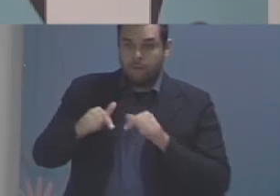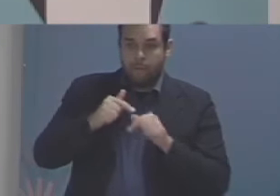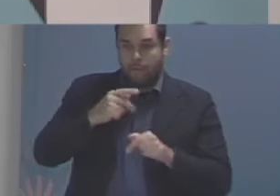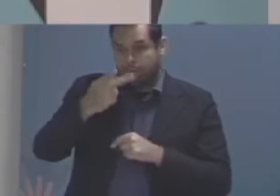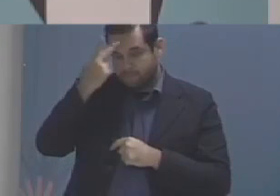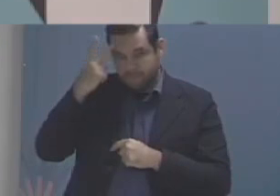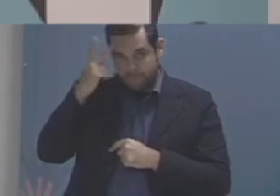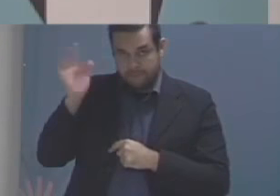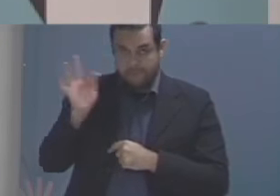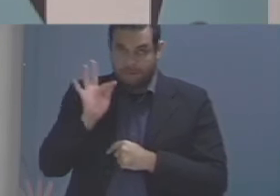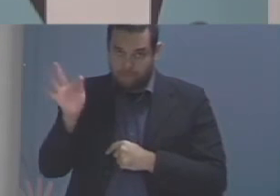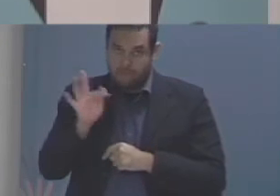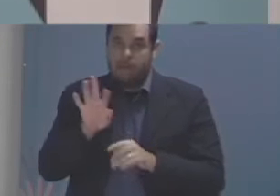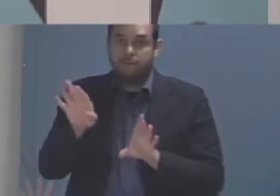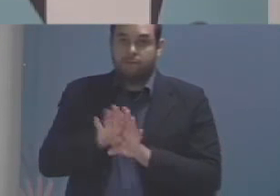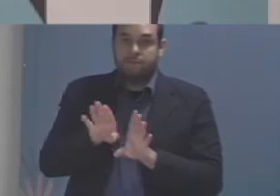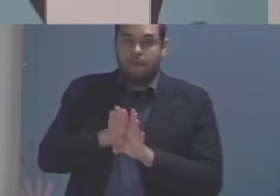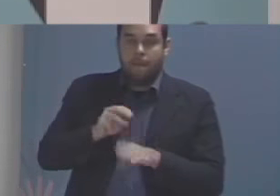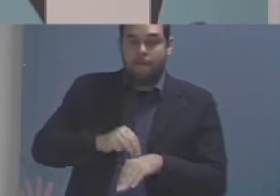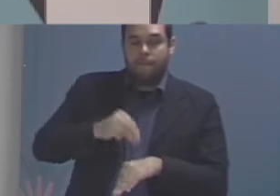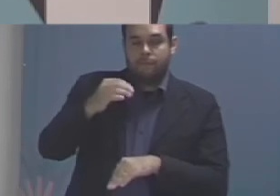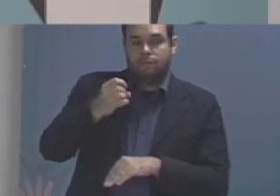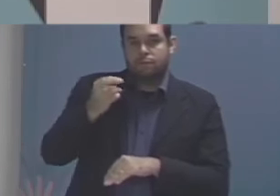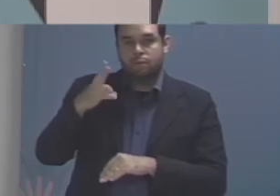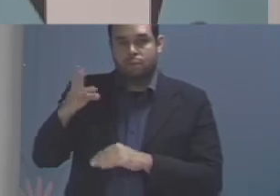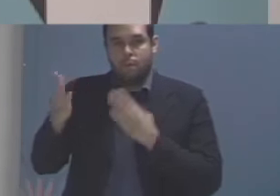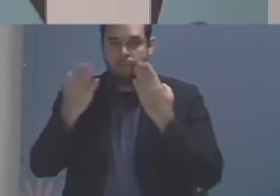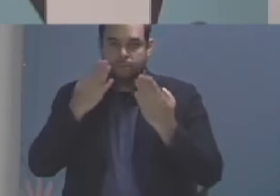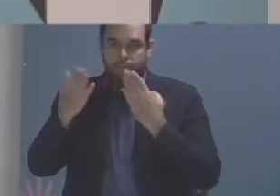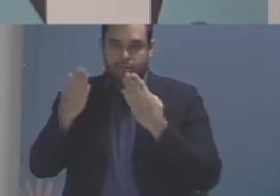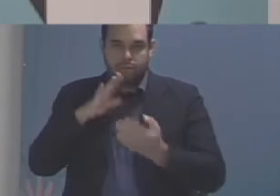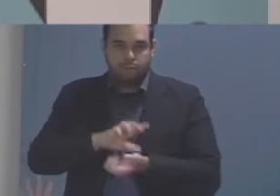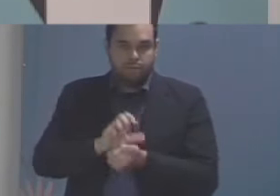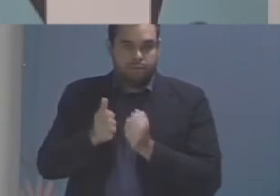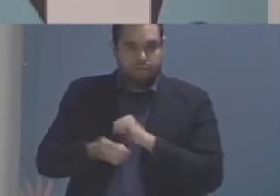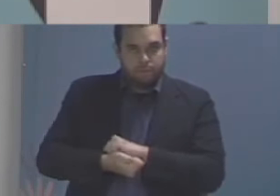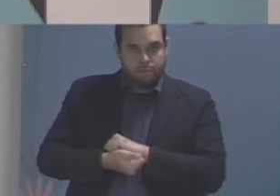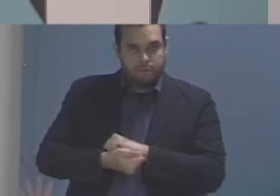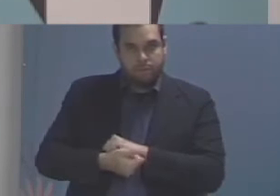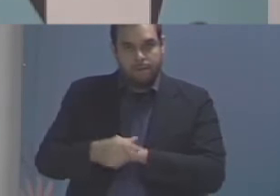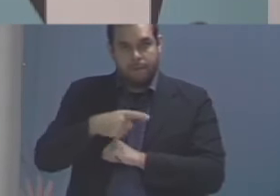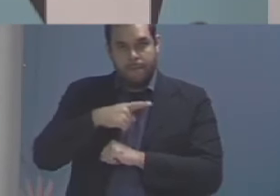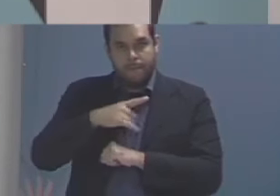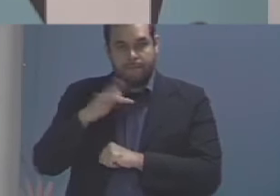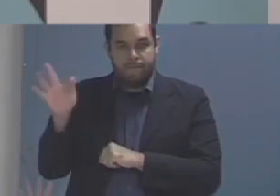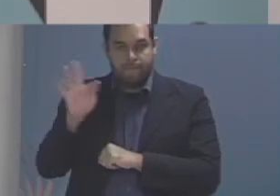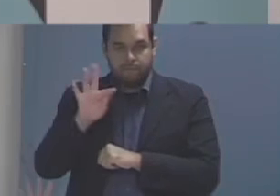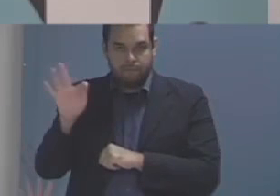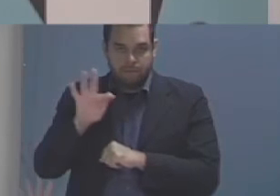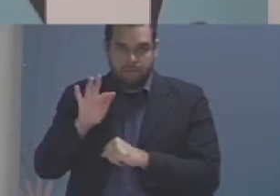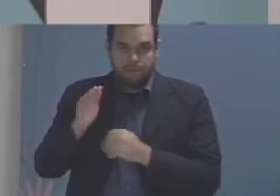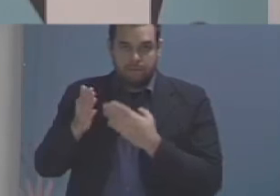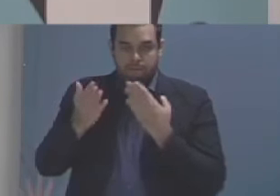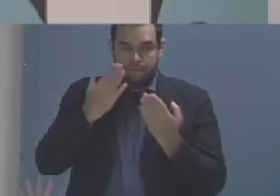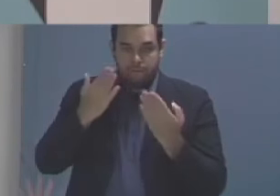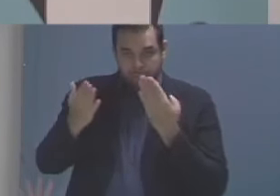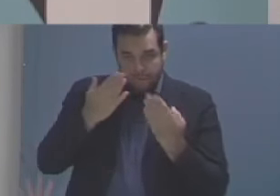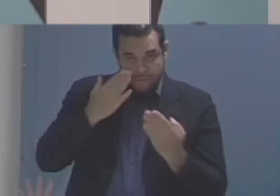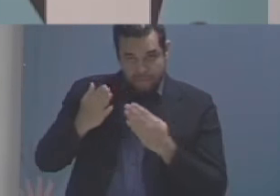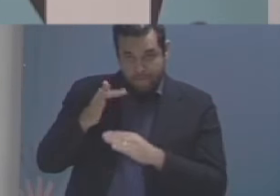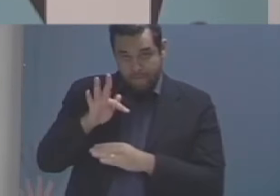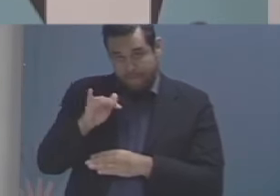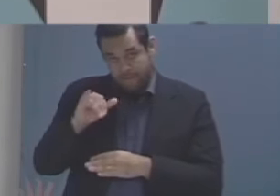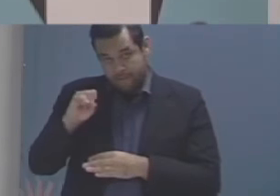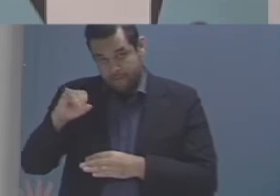e titulados, mestres e doutores em psicologia do esporte, com graduação em psicologia física. Está